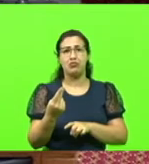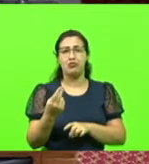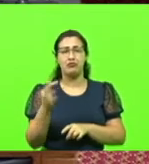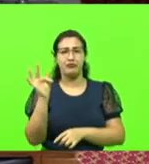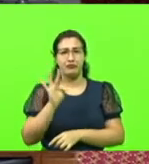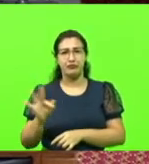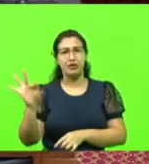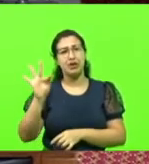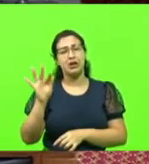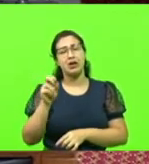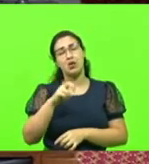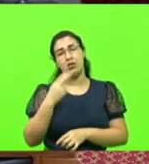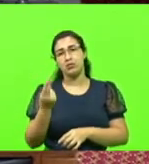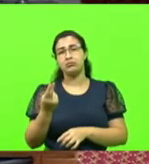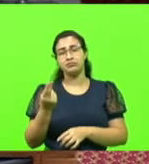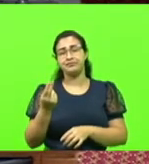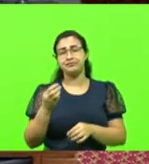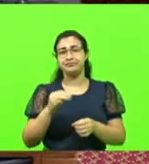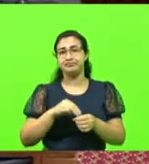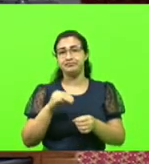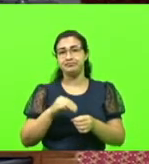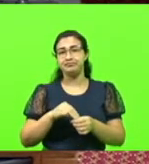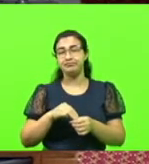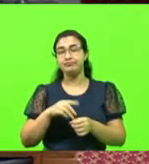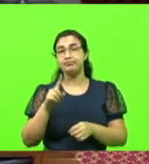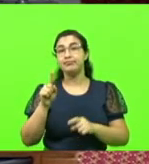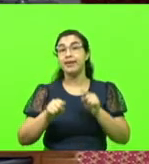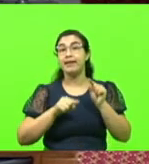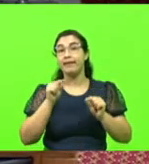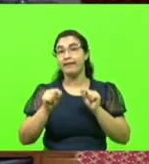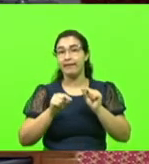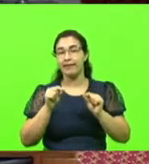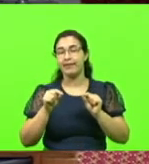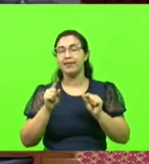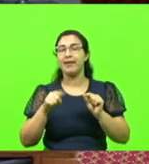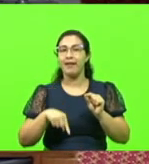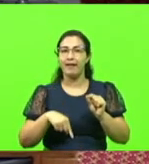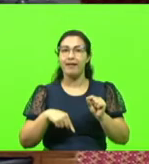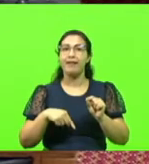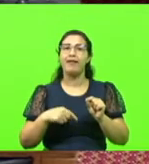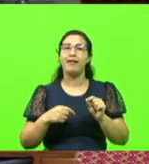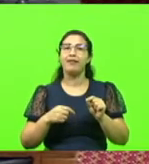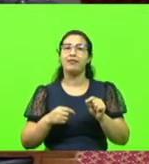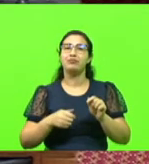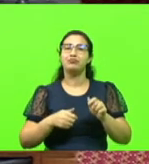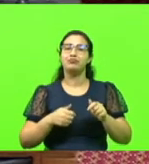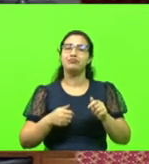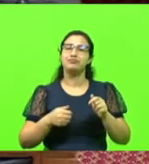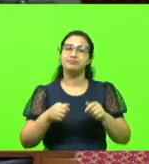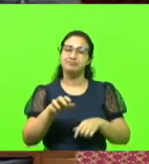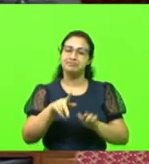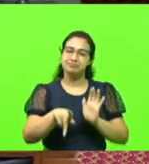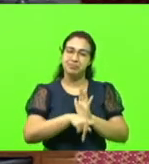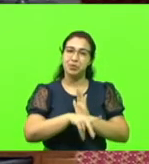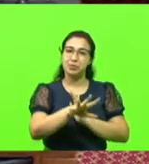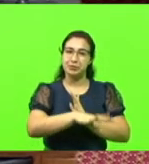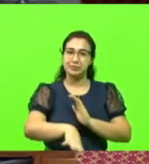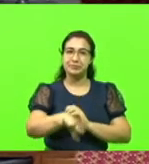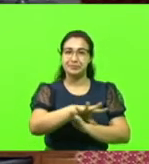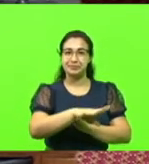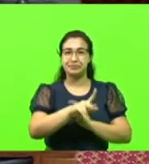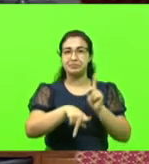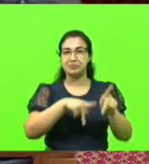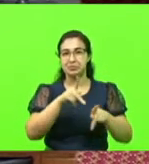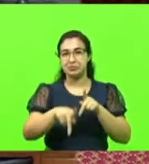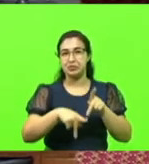federal ou municipal. É fruto do engajamento e dos investimentos da própria comunidade, local e